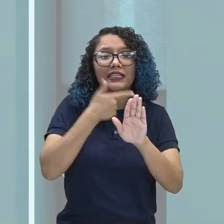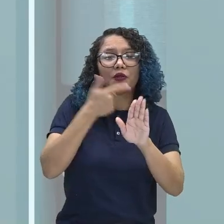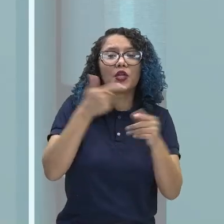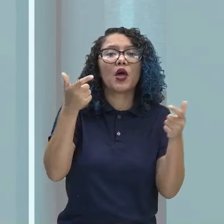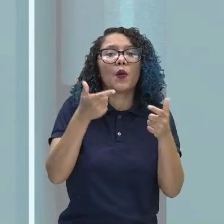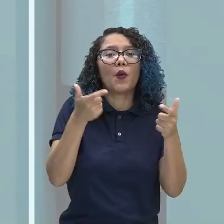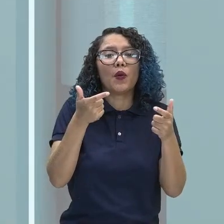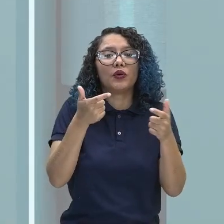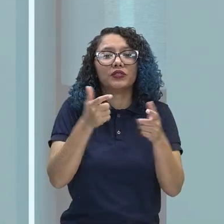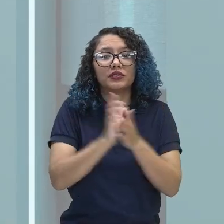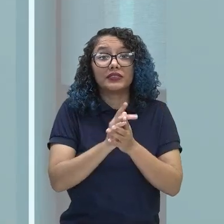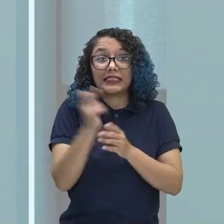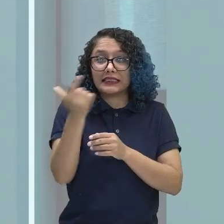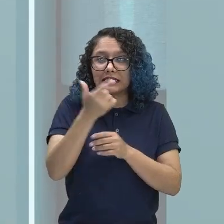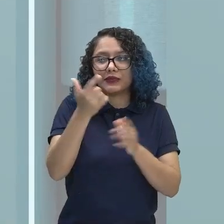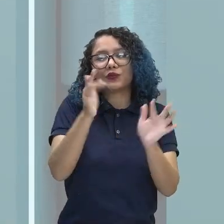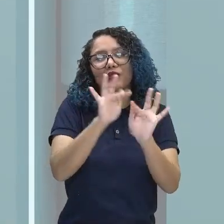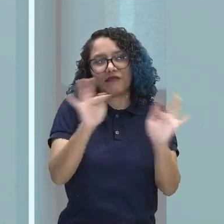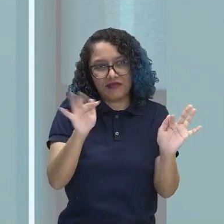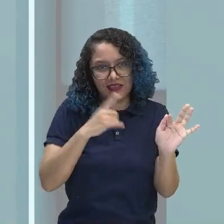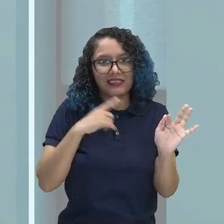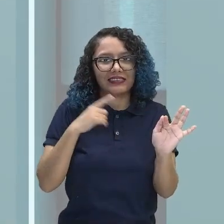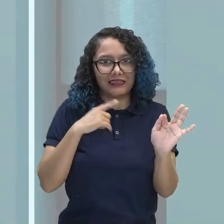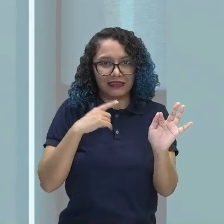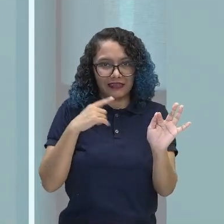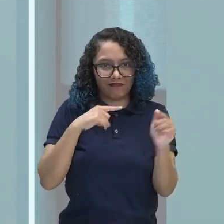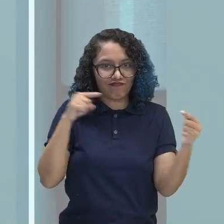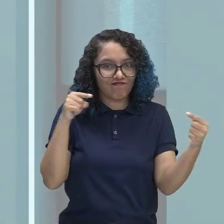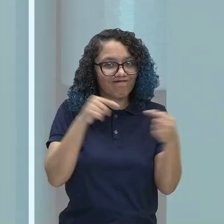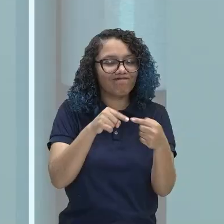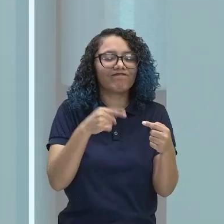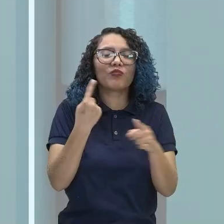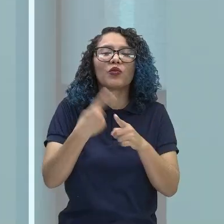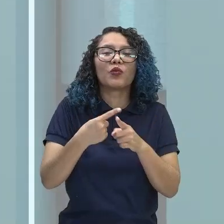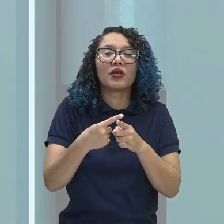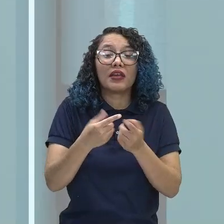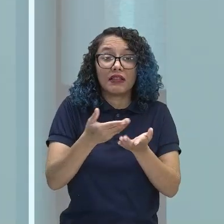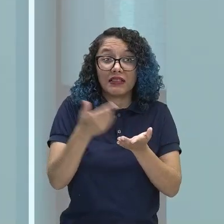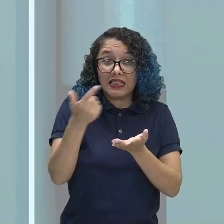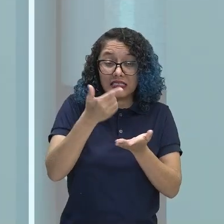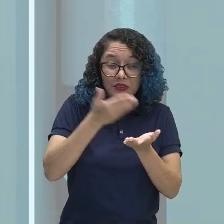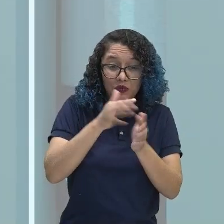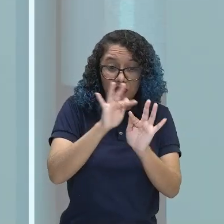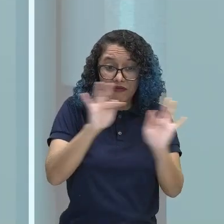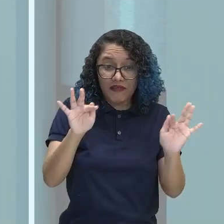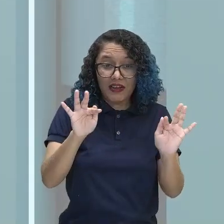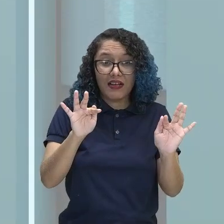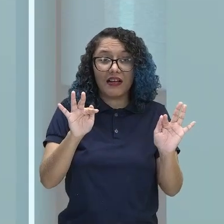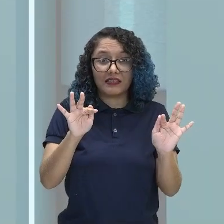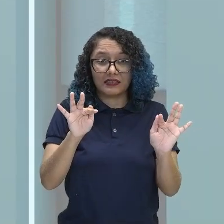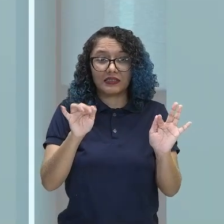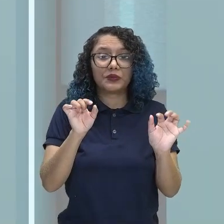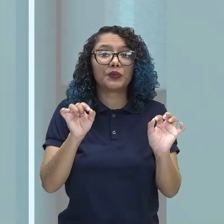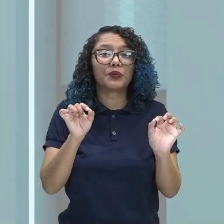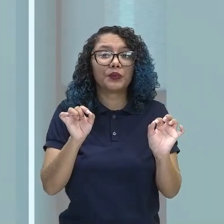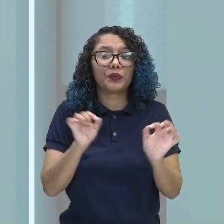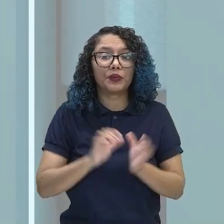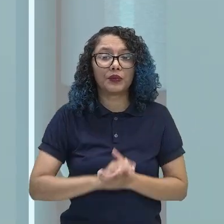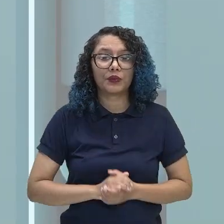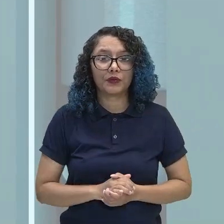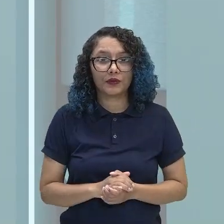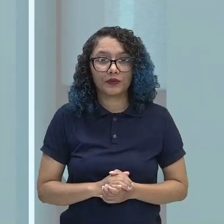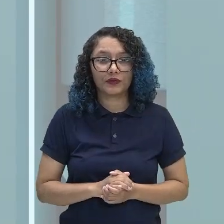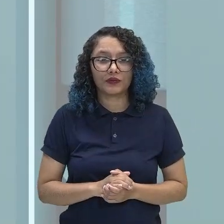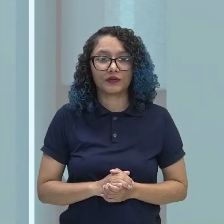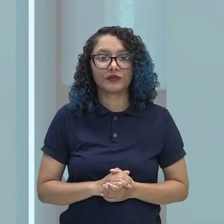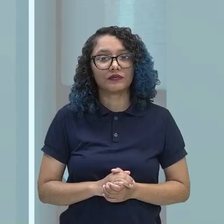partir da segunda frase, porque justamente a partir da segunda frase, do segundo momento da fala, do texto,